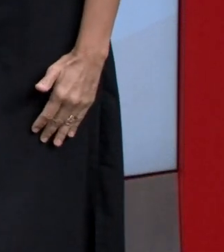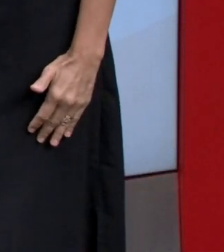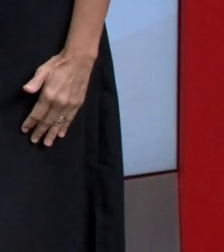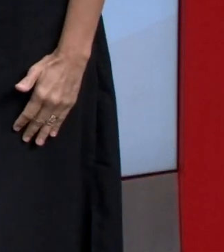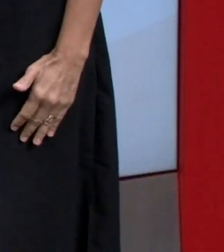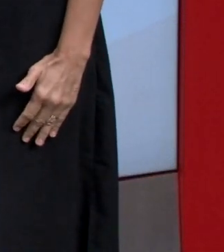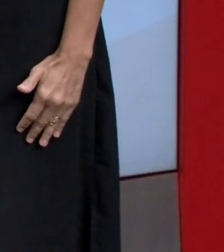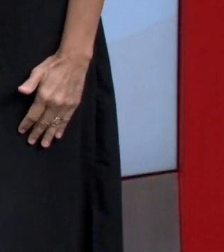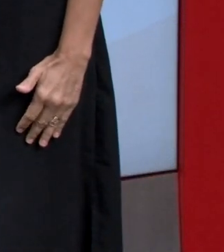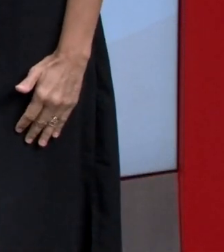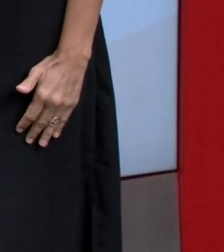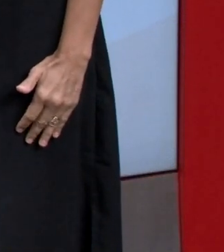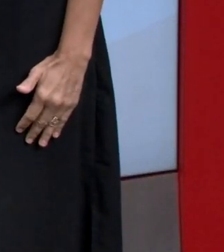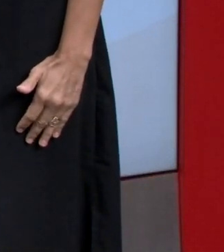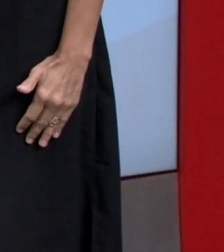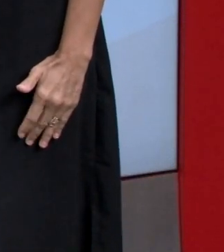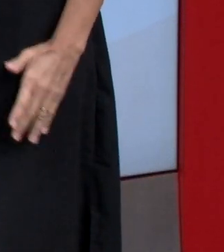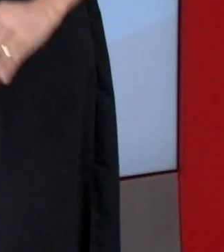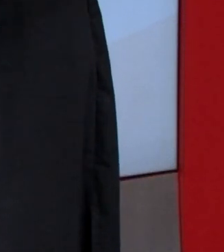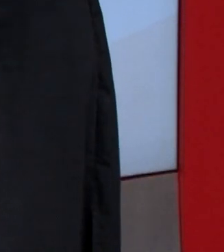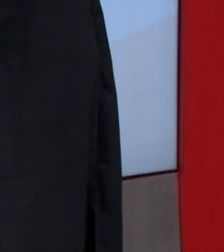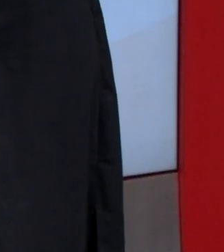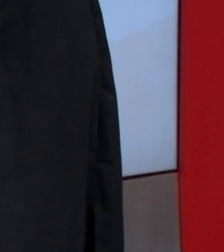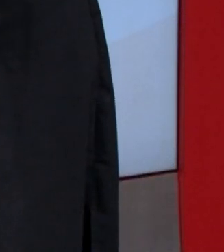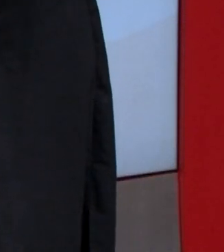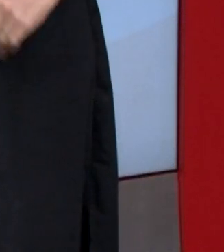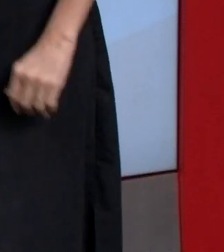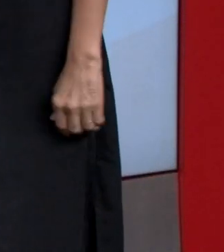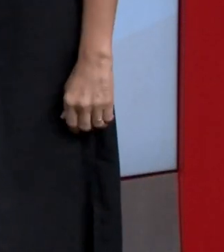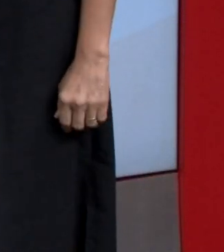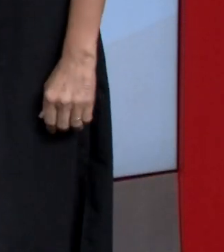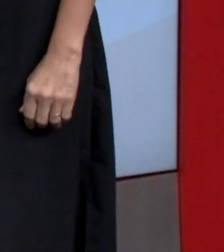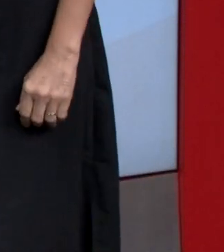Vamos passar alguns sinais como passado,